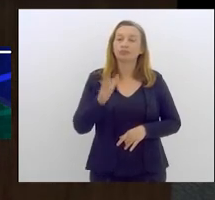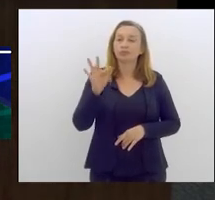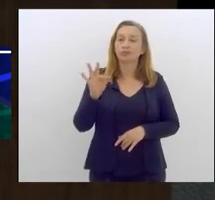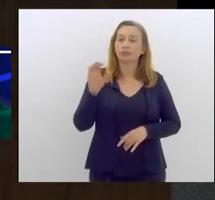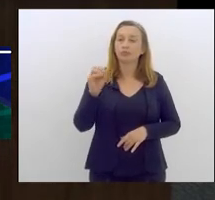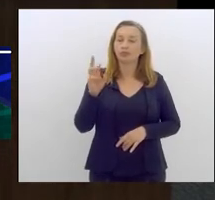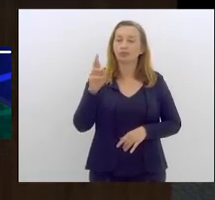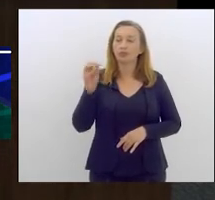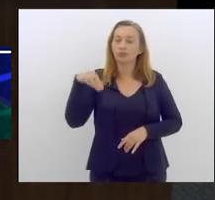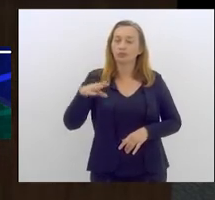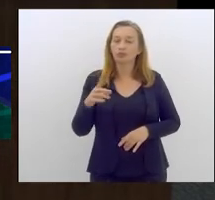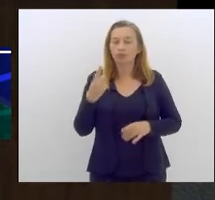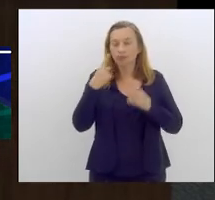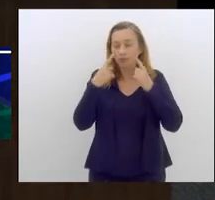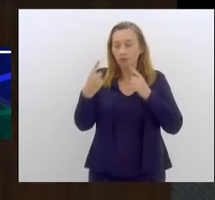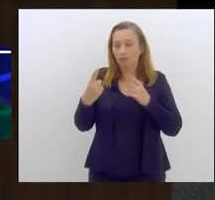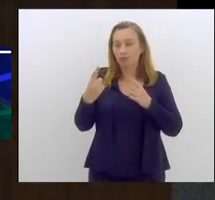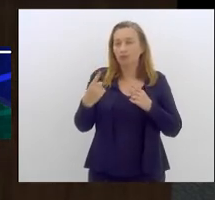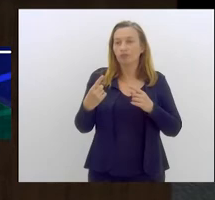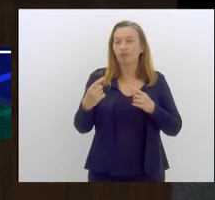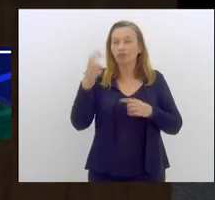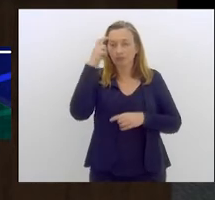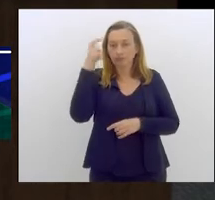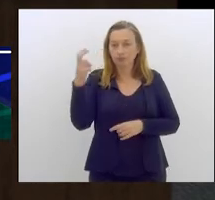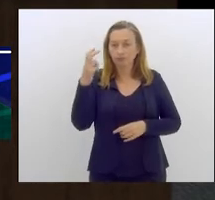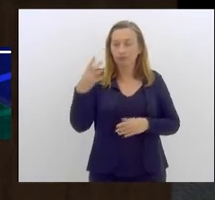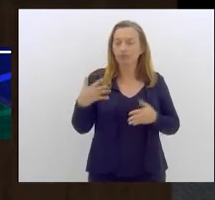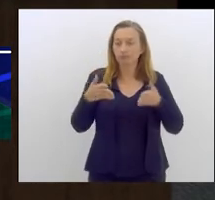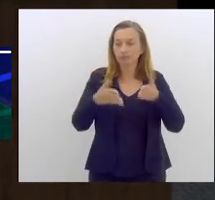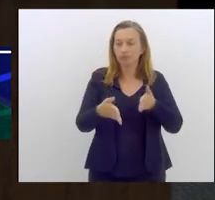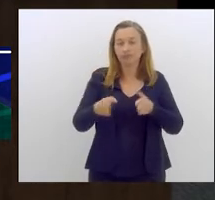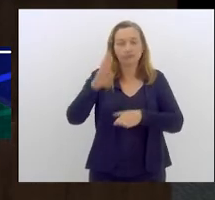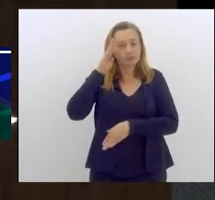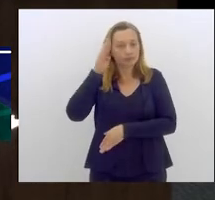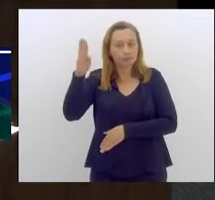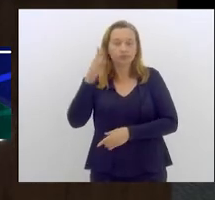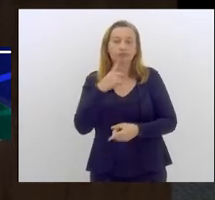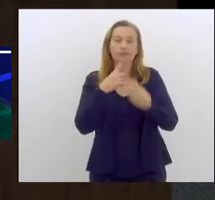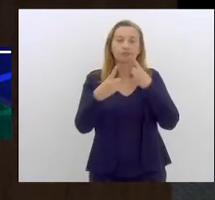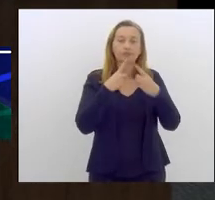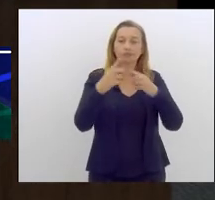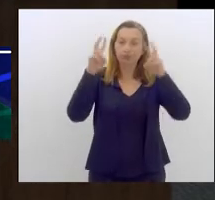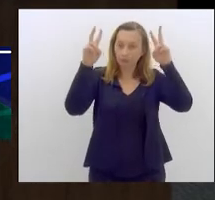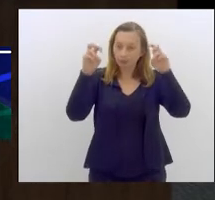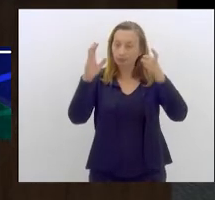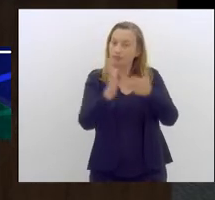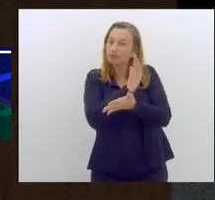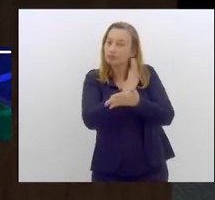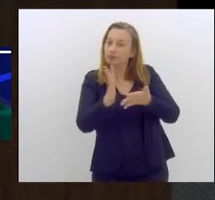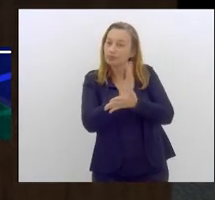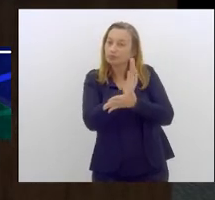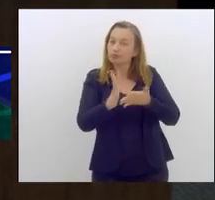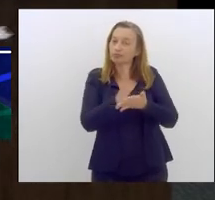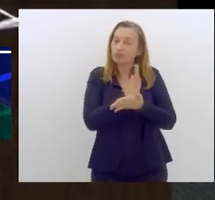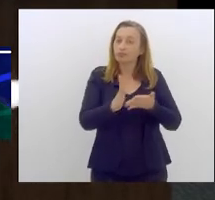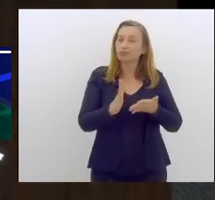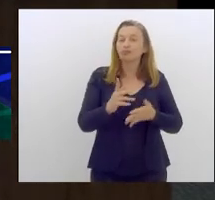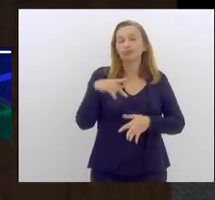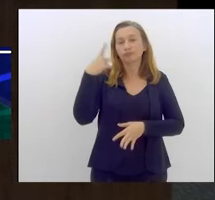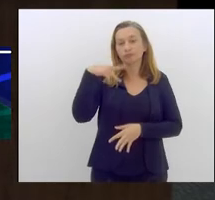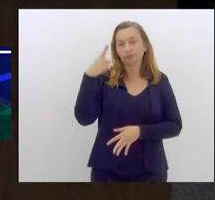enfim, olhar a cultura como esse elemento central de discutir temas que, muitas vezes, a política em